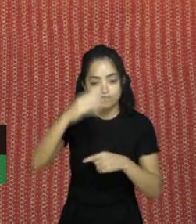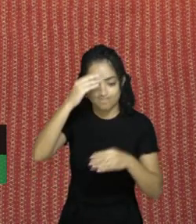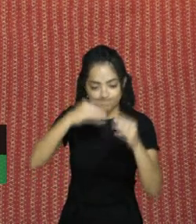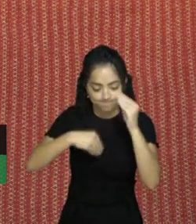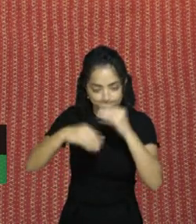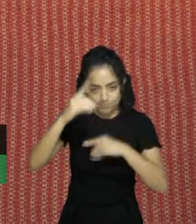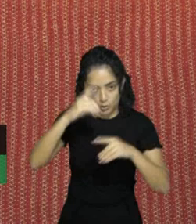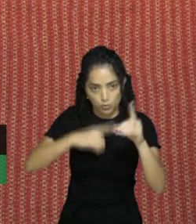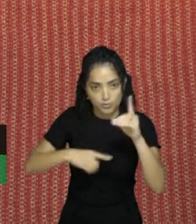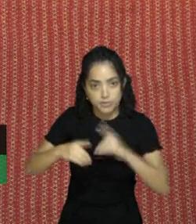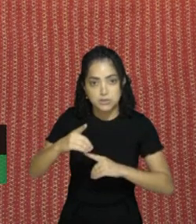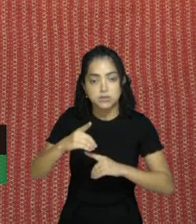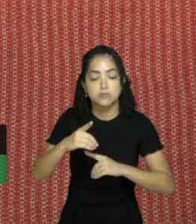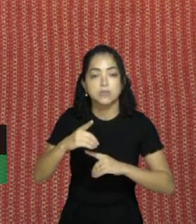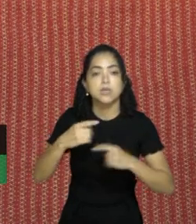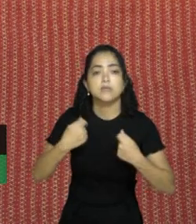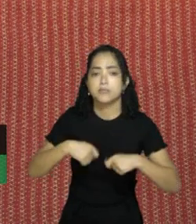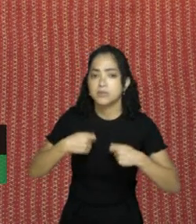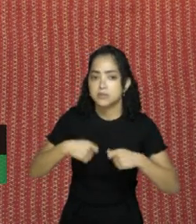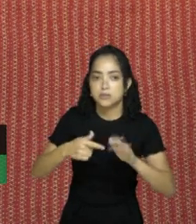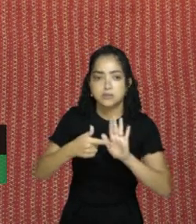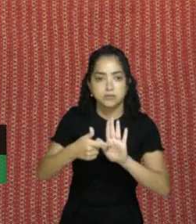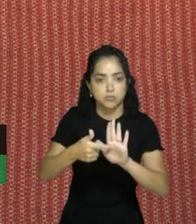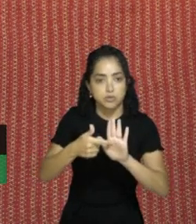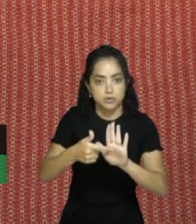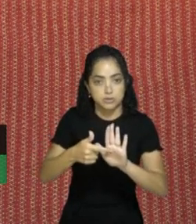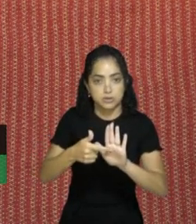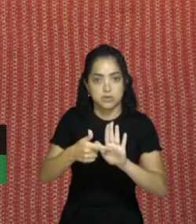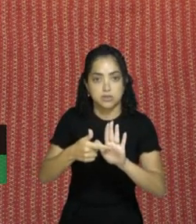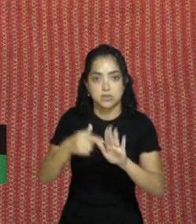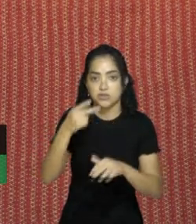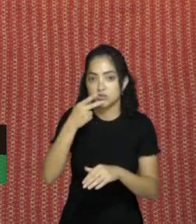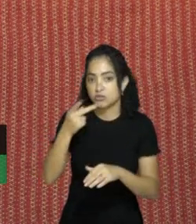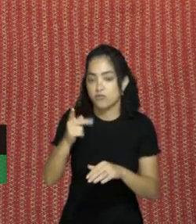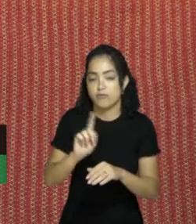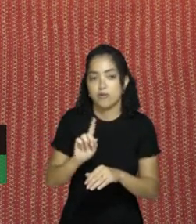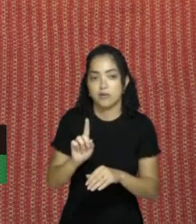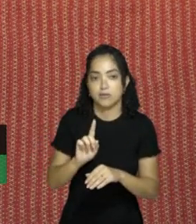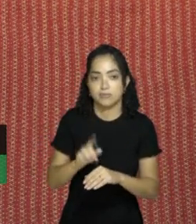extremamente importante que precisa vir a público a gente não fala